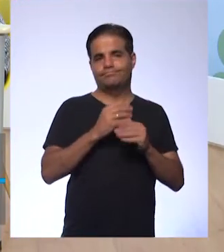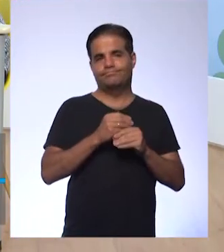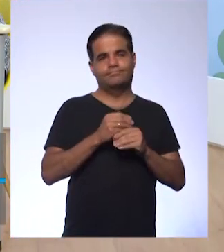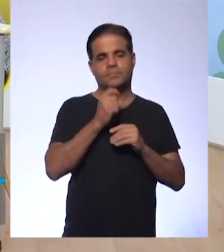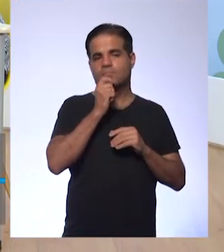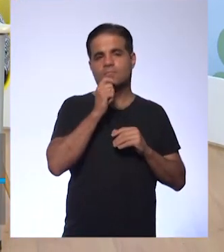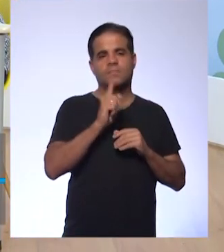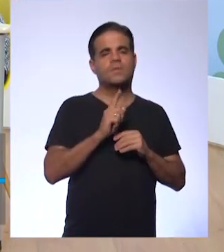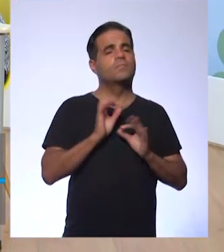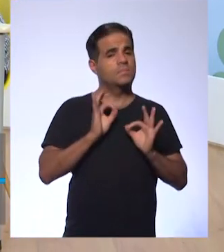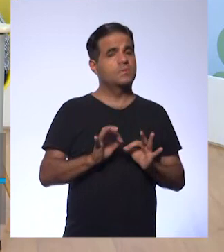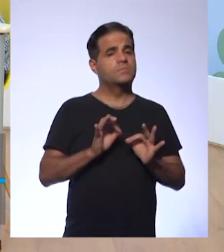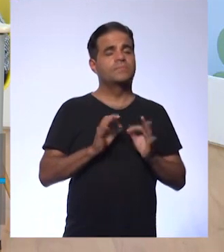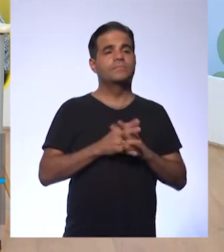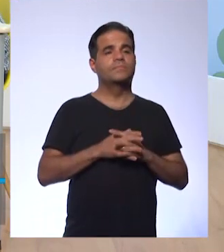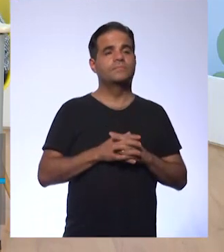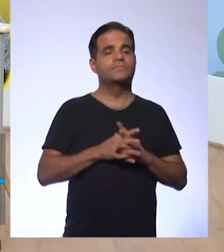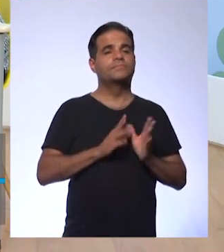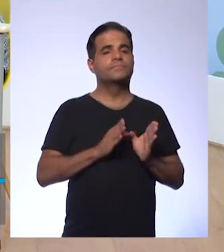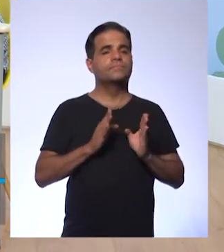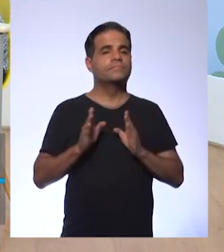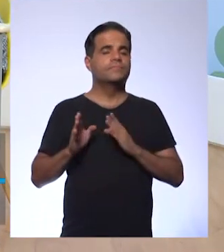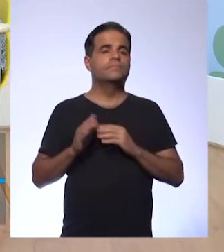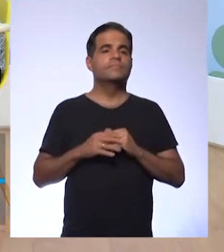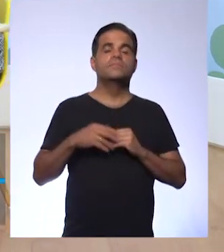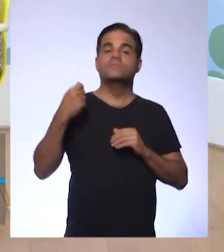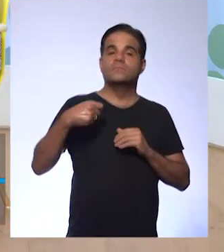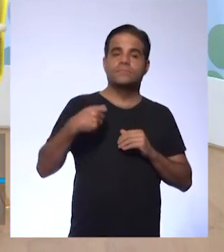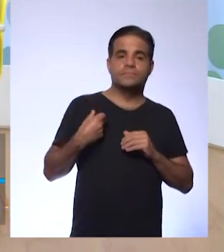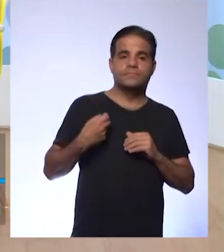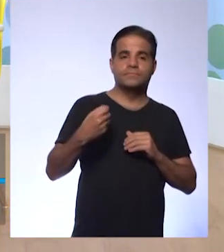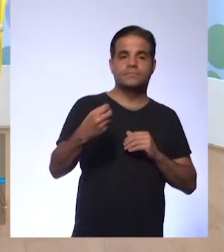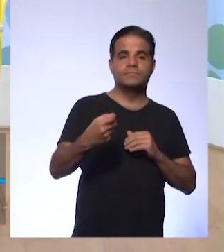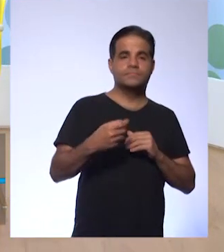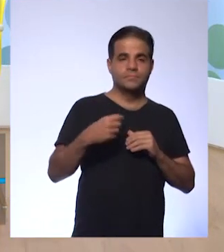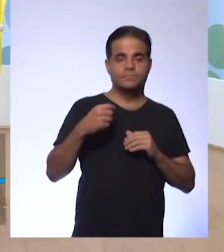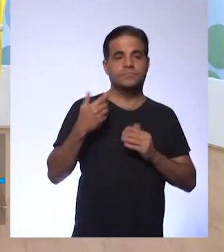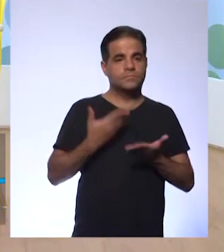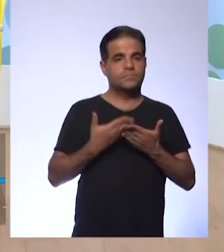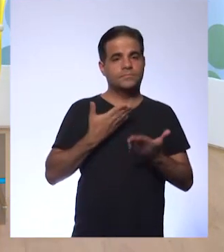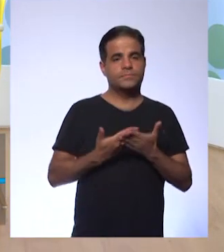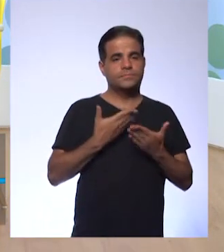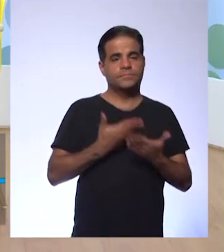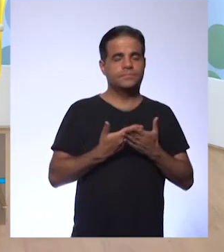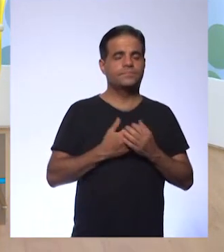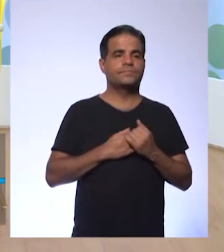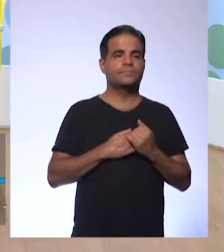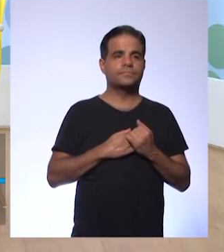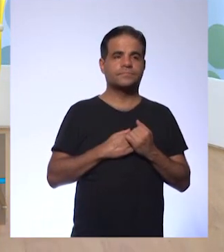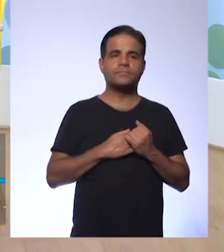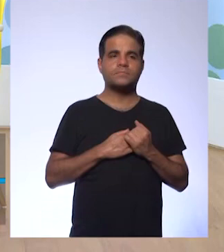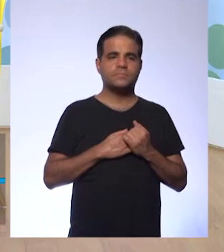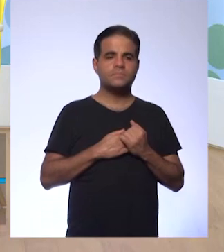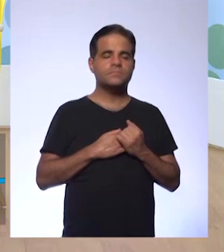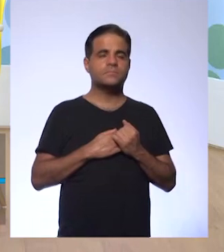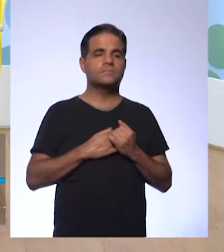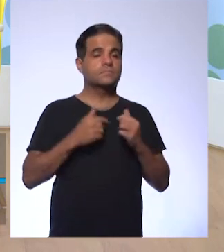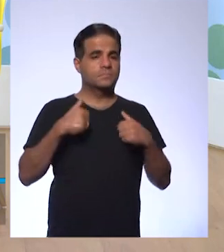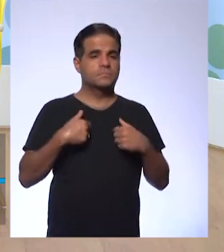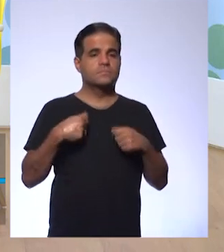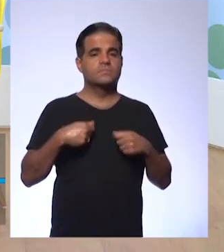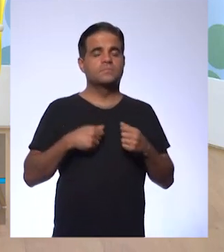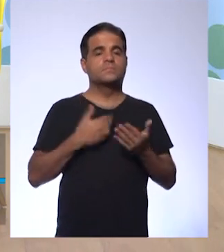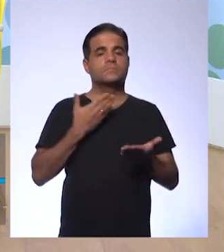deu certo. Aham, Eu aham. precisaria viajar para estudar. Eu precisaria